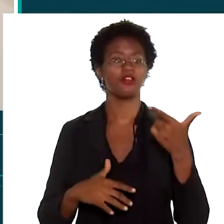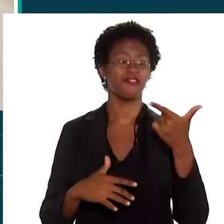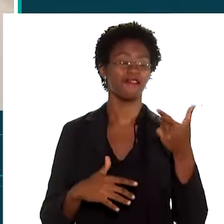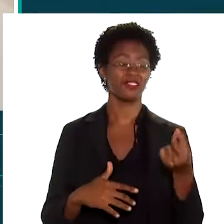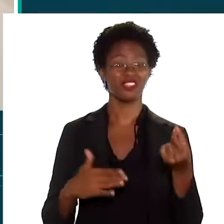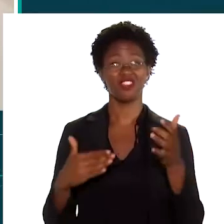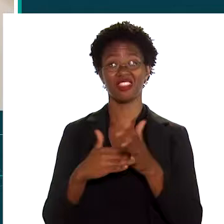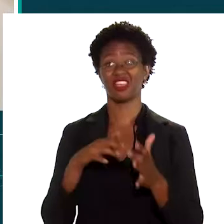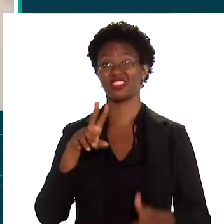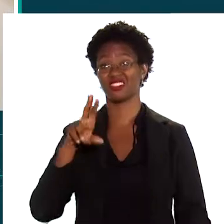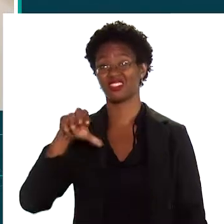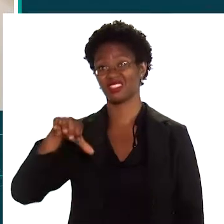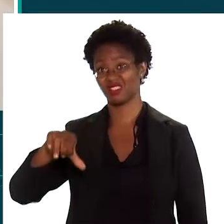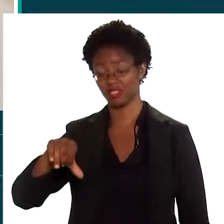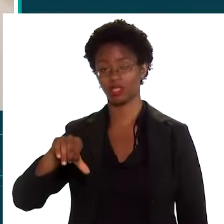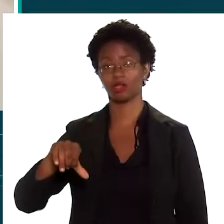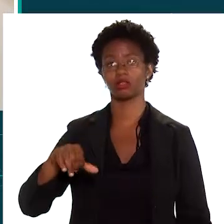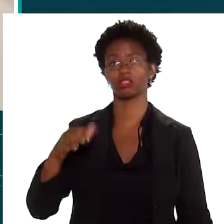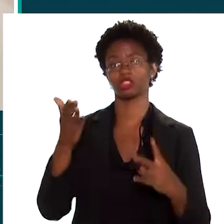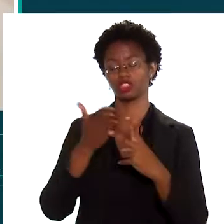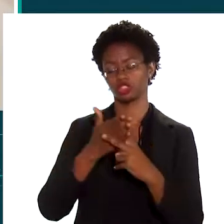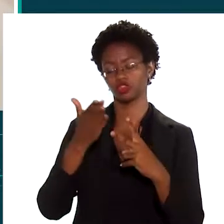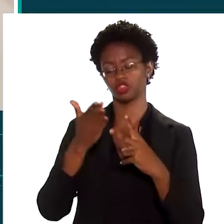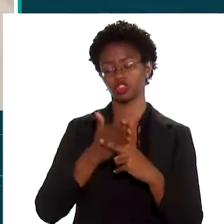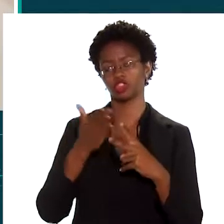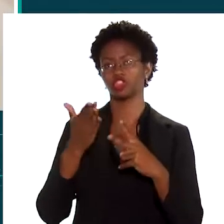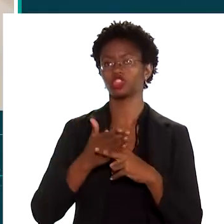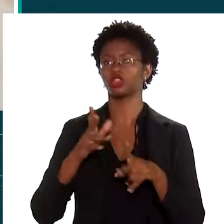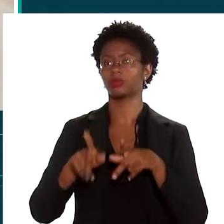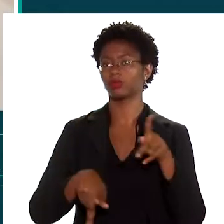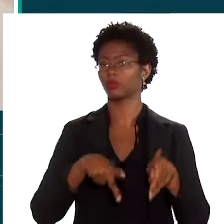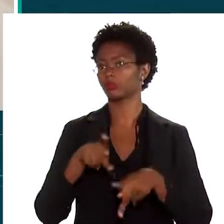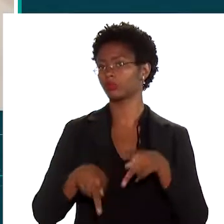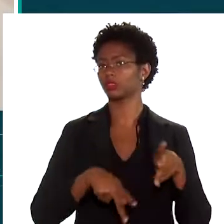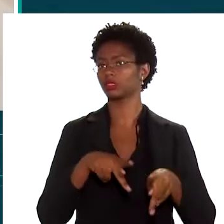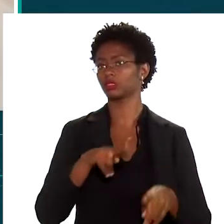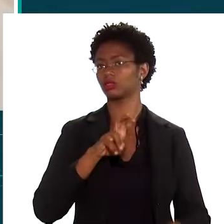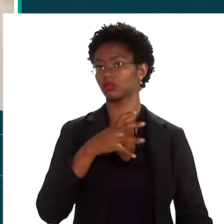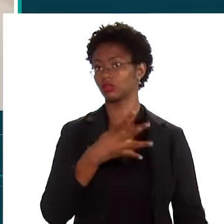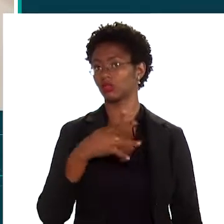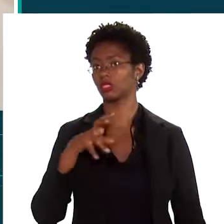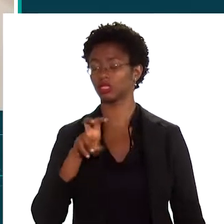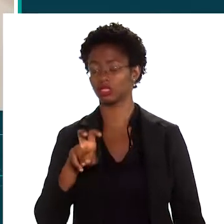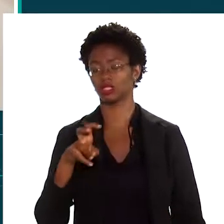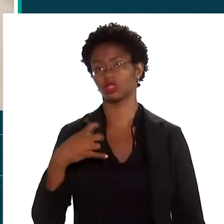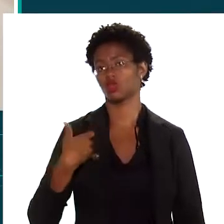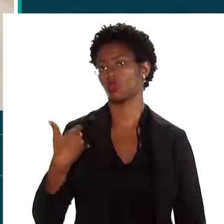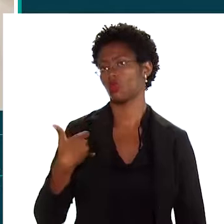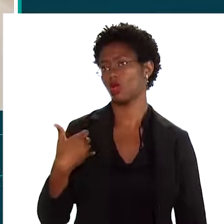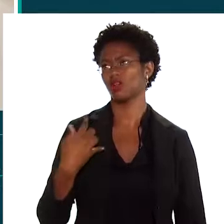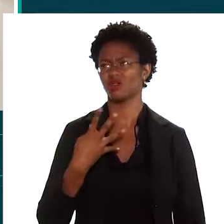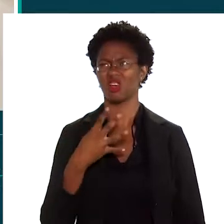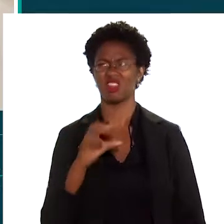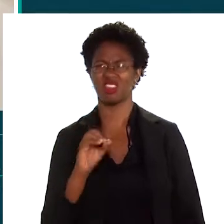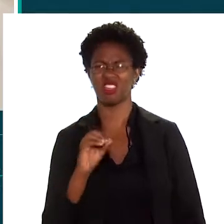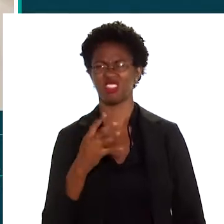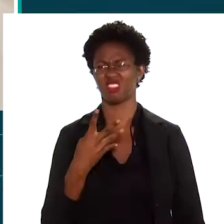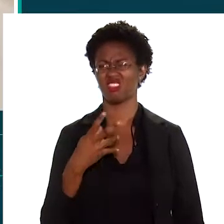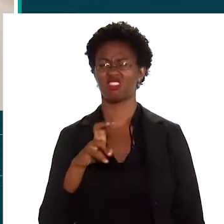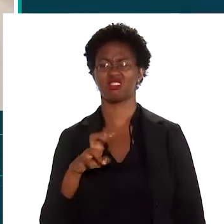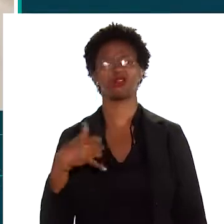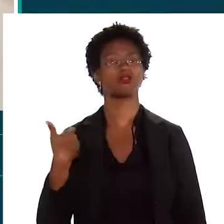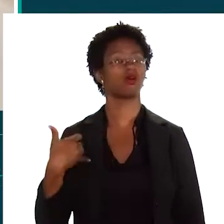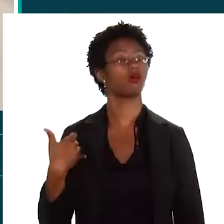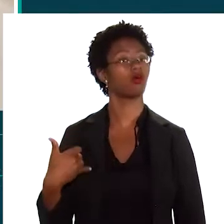de 20 a 59, se a gente subdividir aí na população acima de 45 anos, por exemplo, entre 40 e